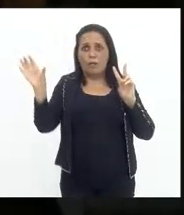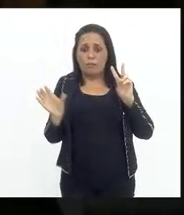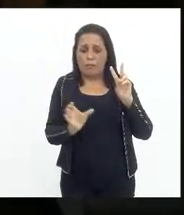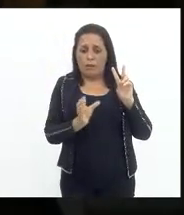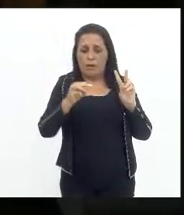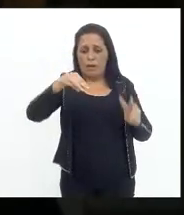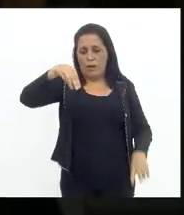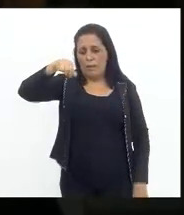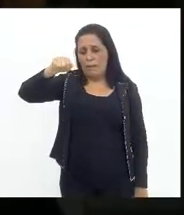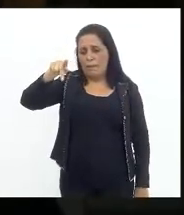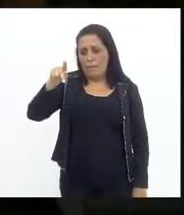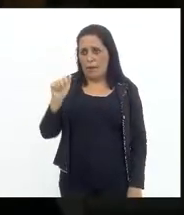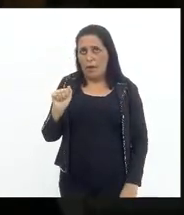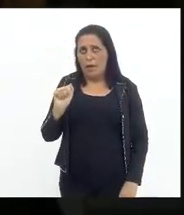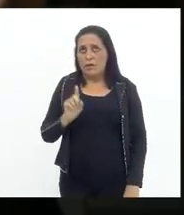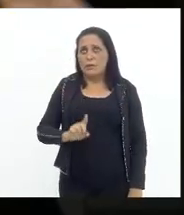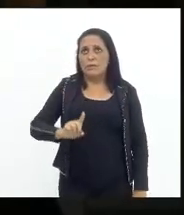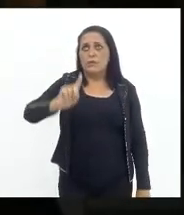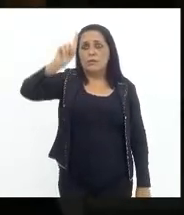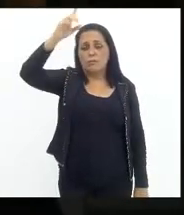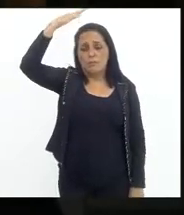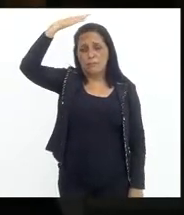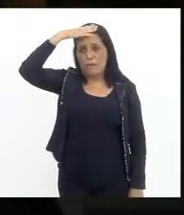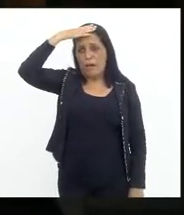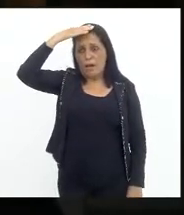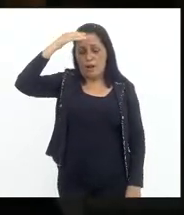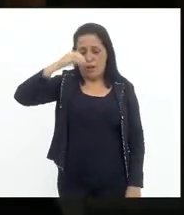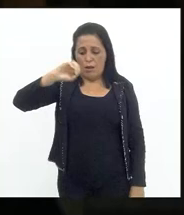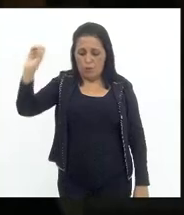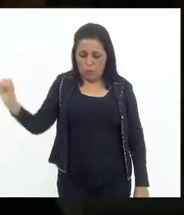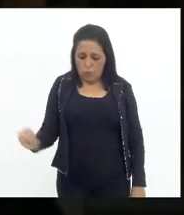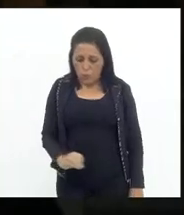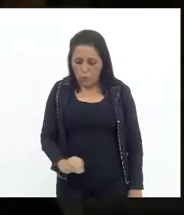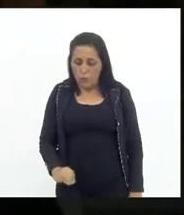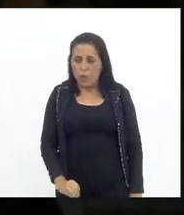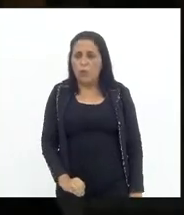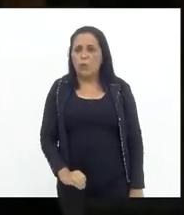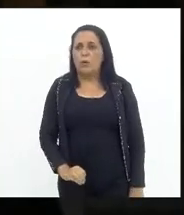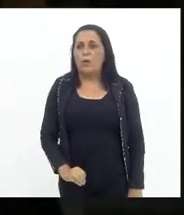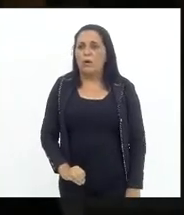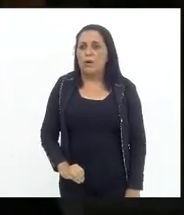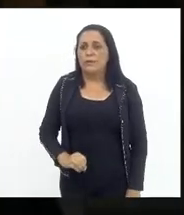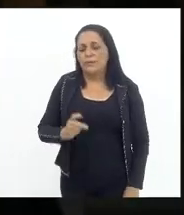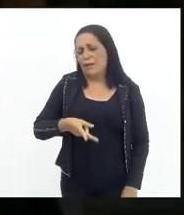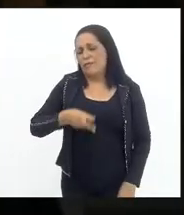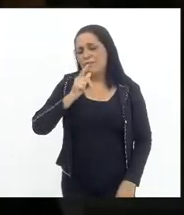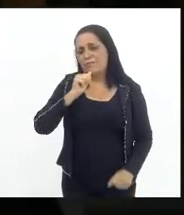que do Pará ao Rio Grande do Sul, é mar.